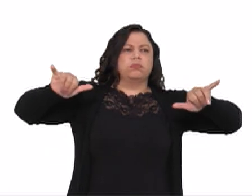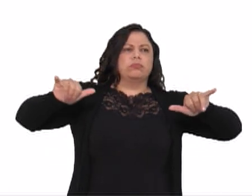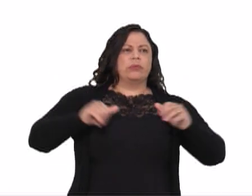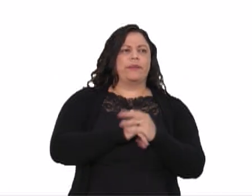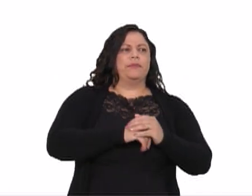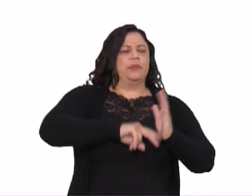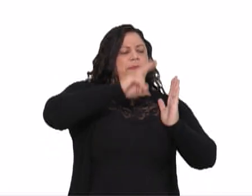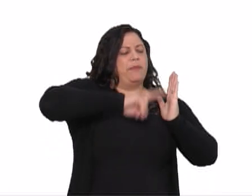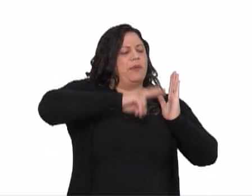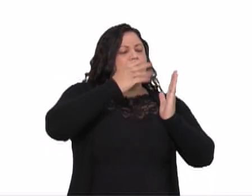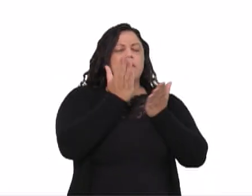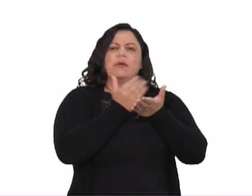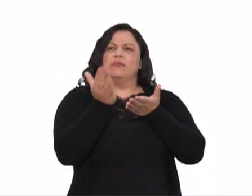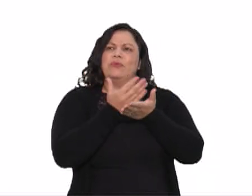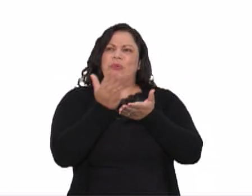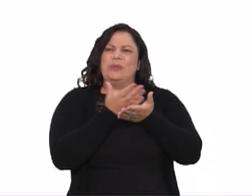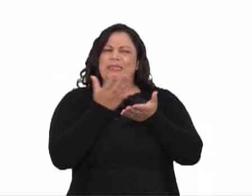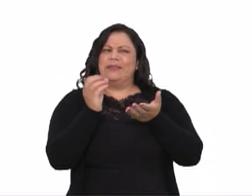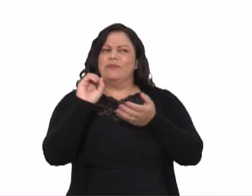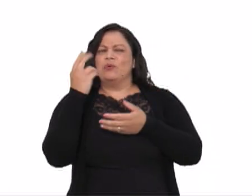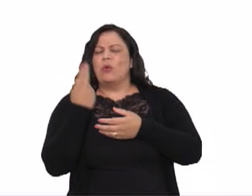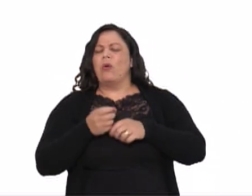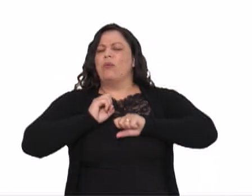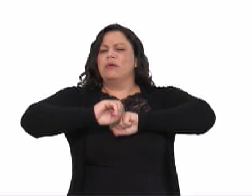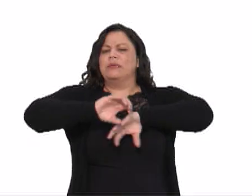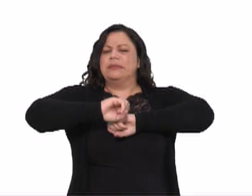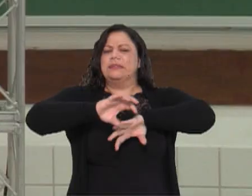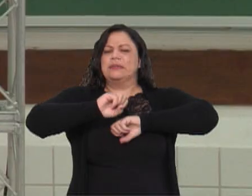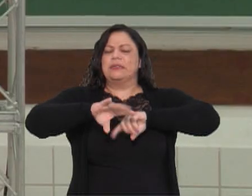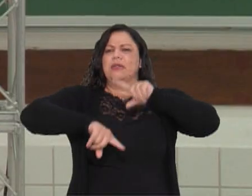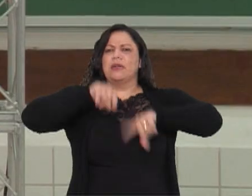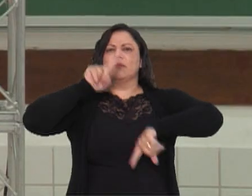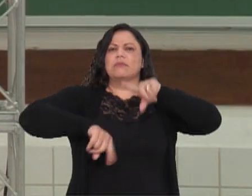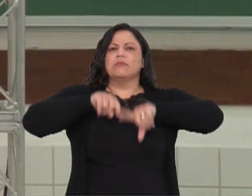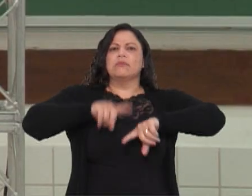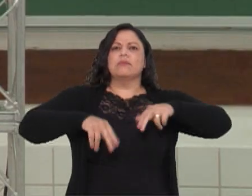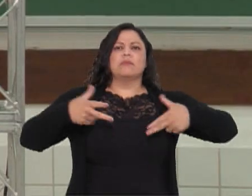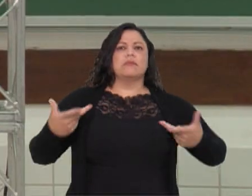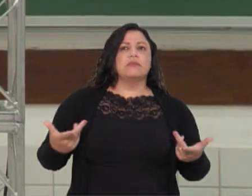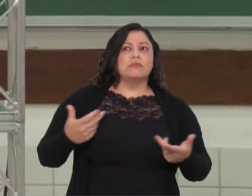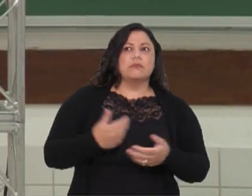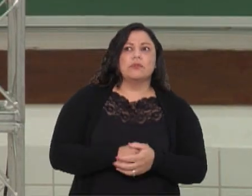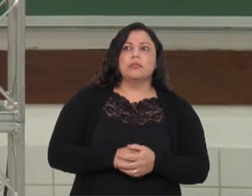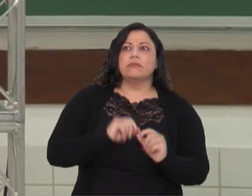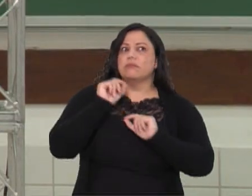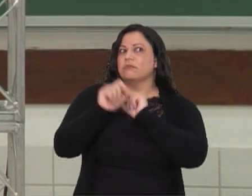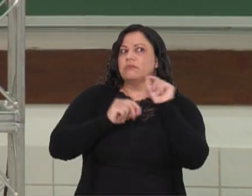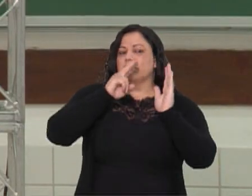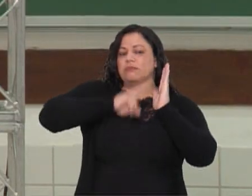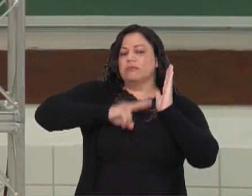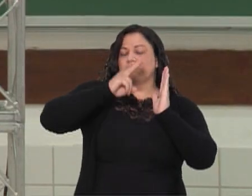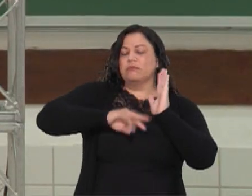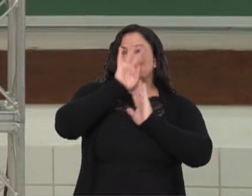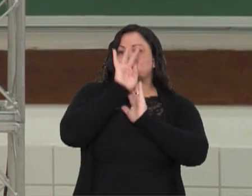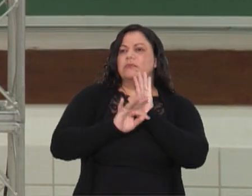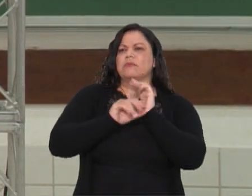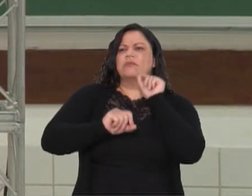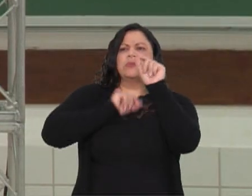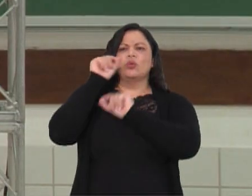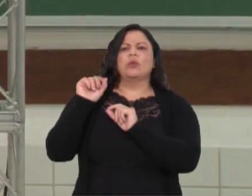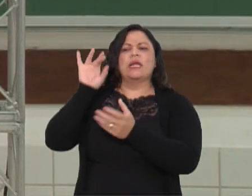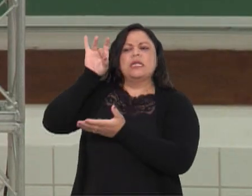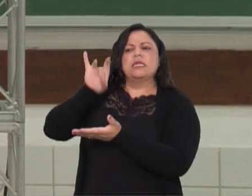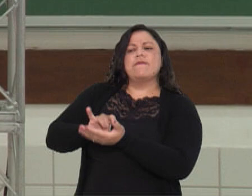livro ou ensinar uma tarefa? Quando nós lemos esse texto, o que de fato